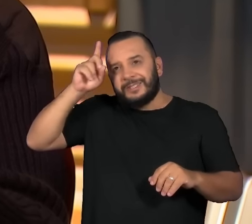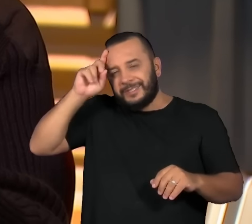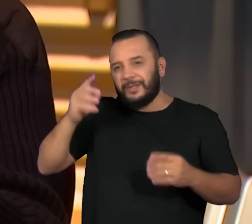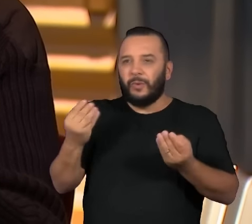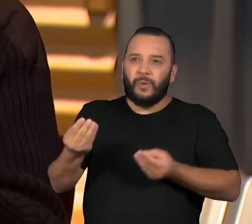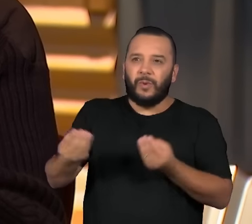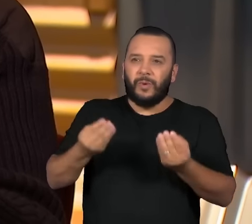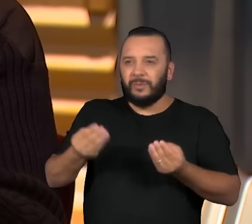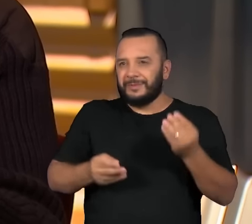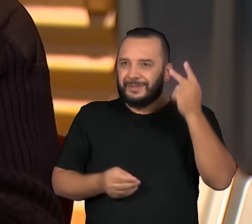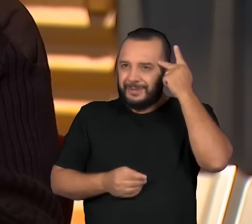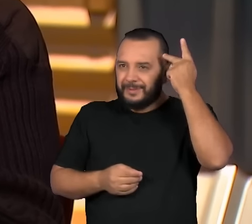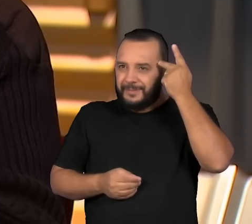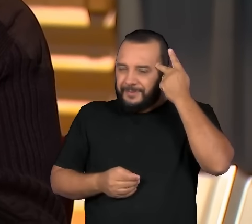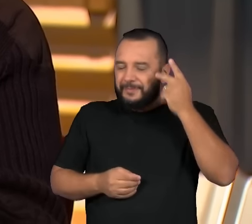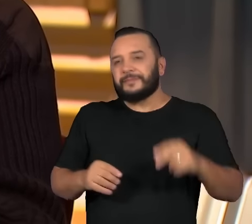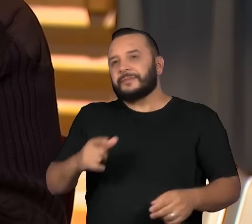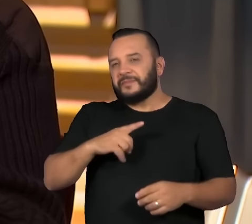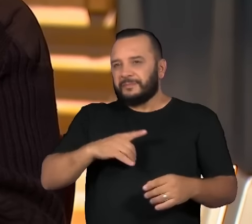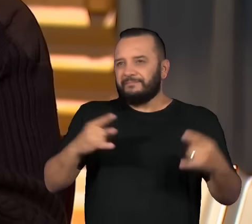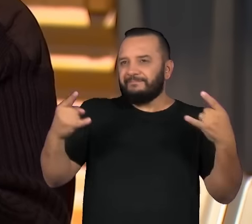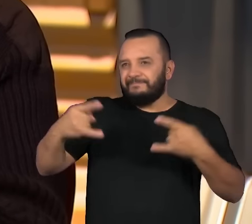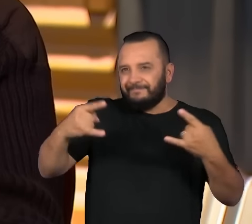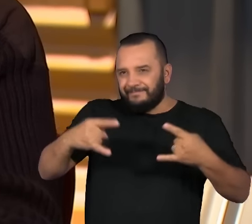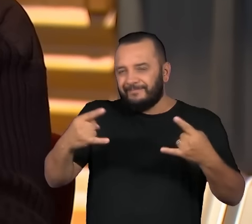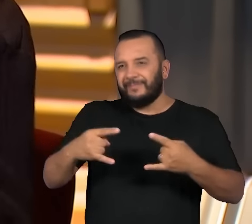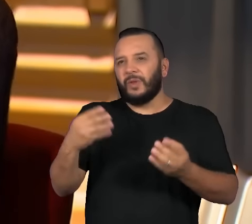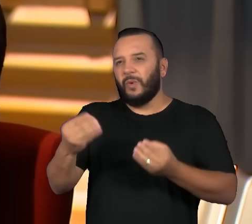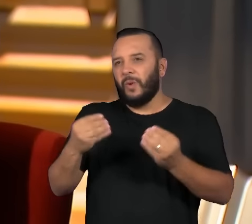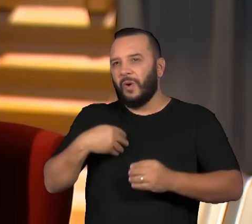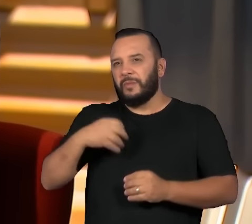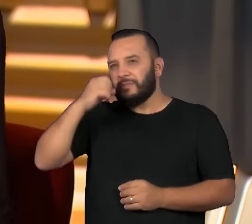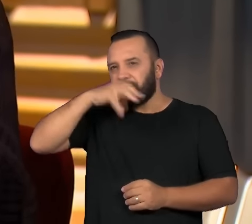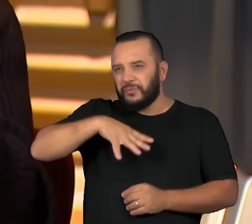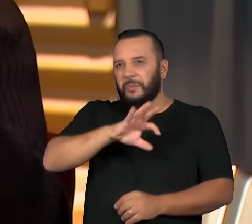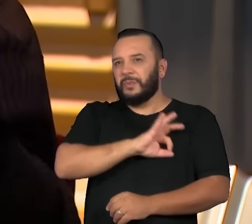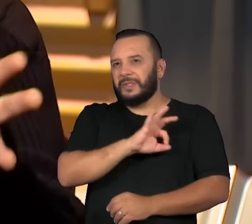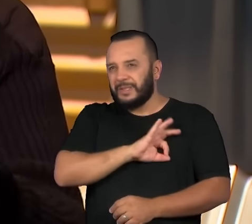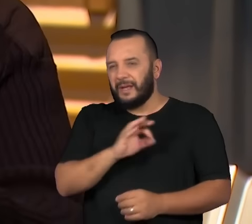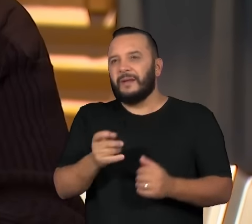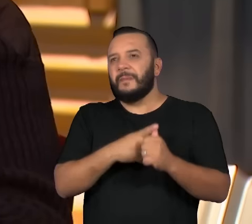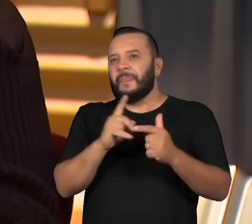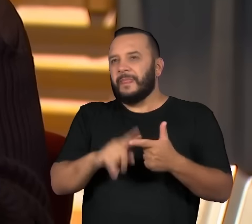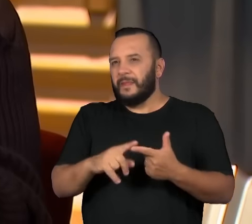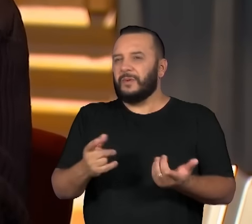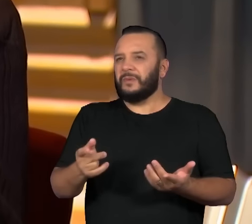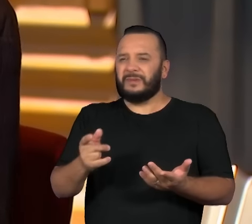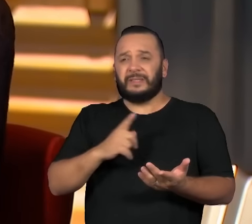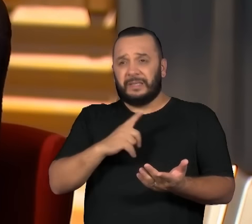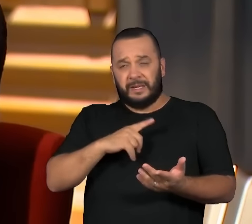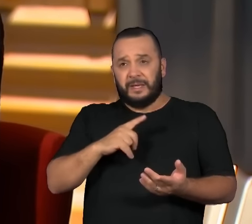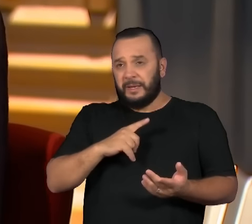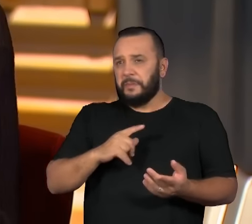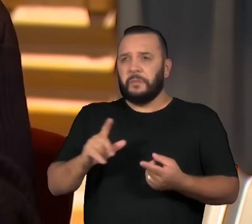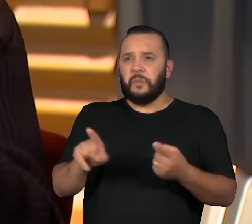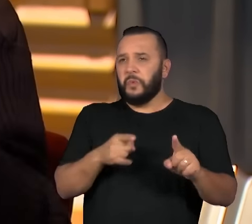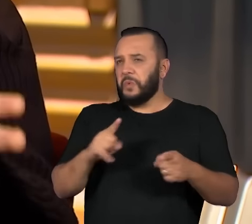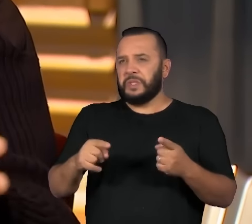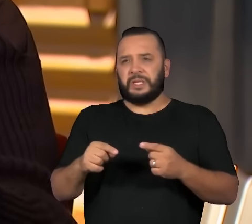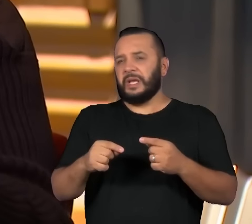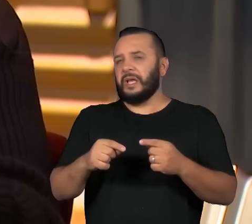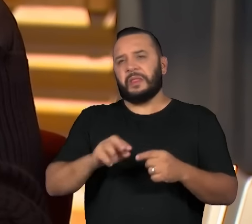Paulo, sendo heavy metal, brutalidade policial, tendo tatu, era considerado marginal, músico não é profissão, você